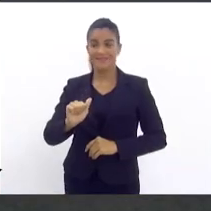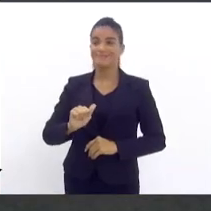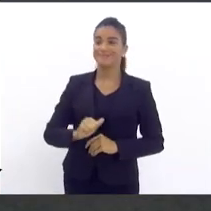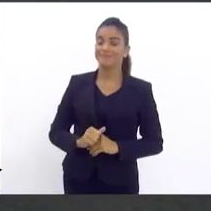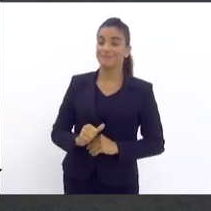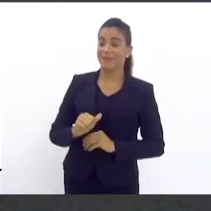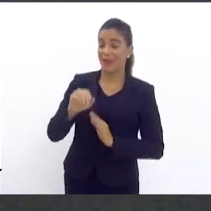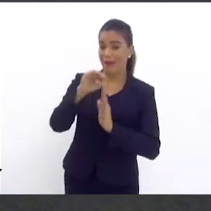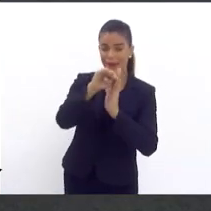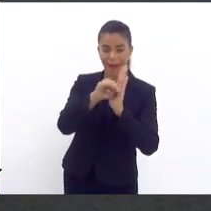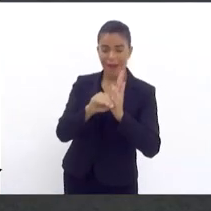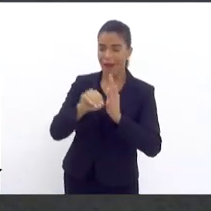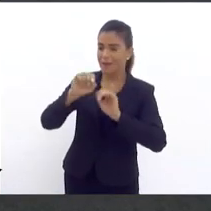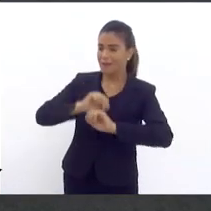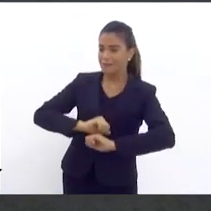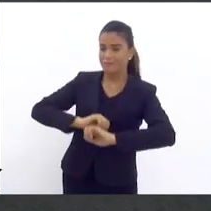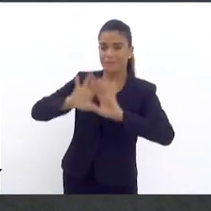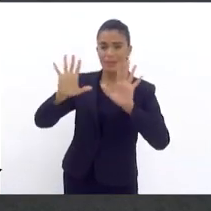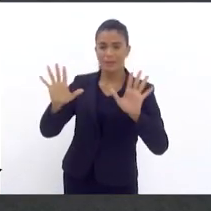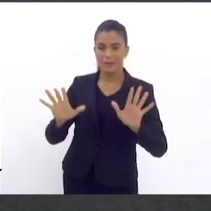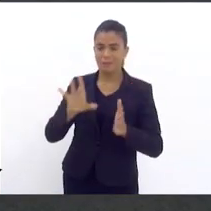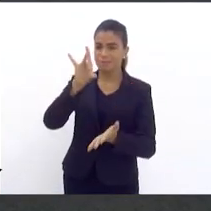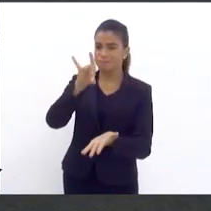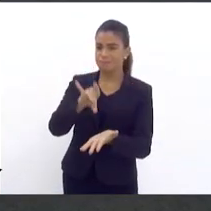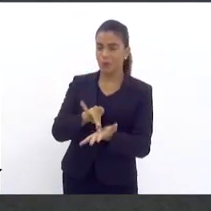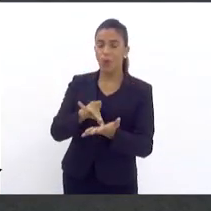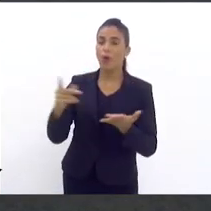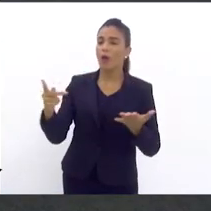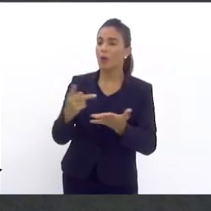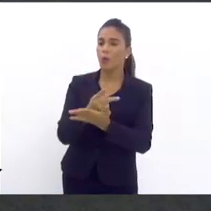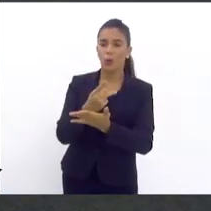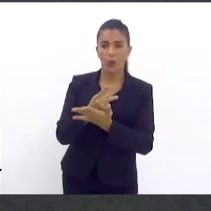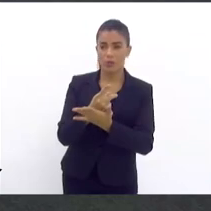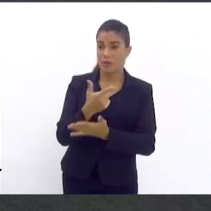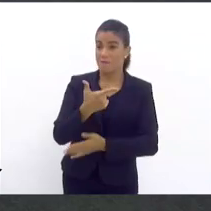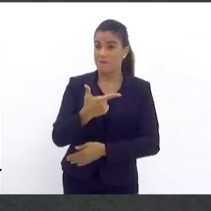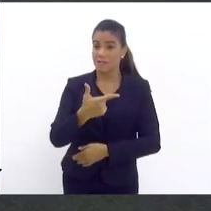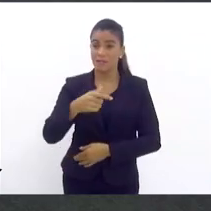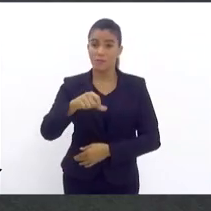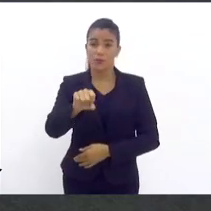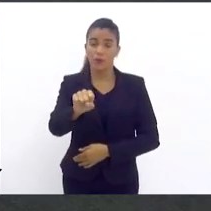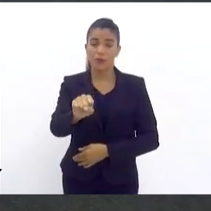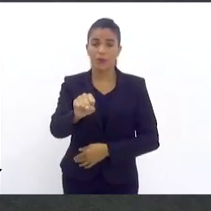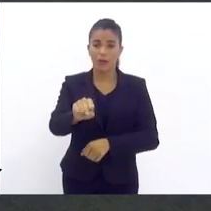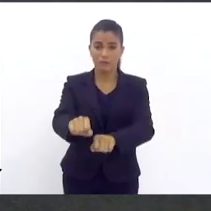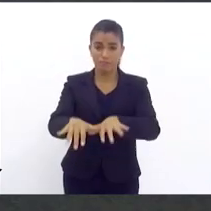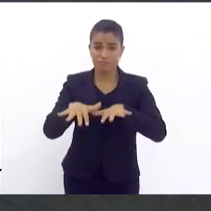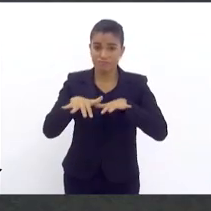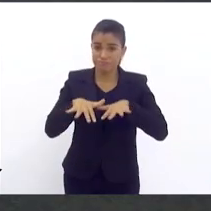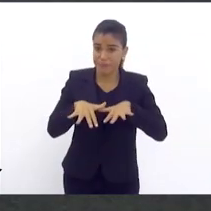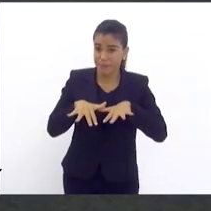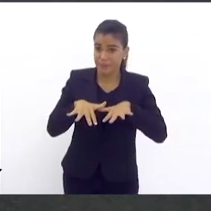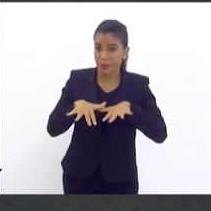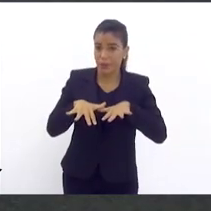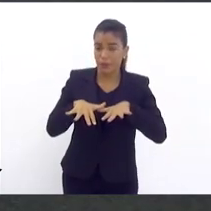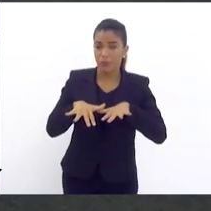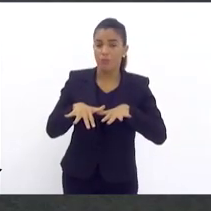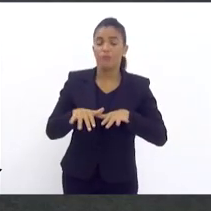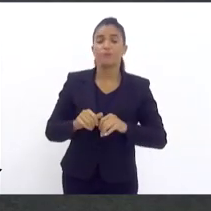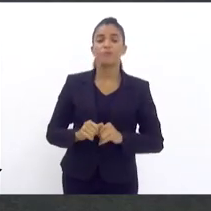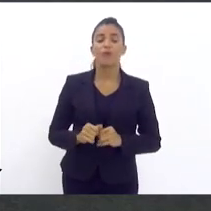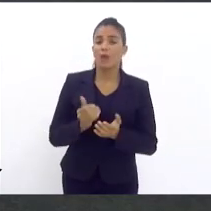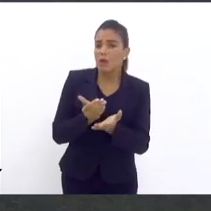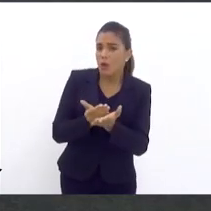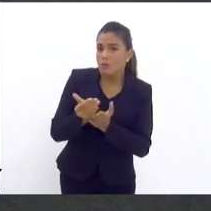a ata reflete com exatidão o ocorrido na vigésima oitava sessão ordinária que